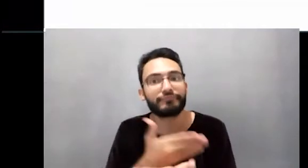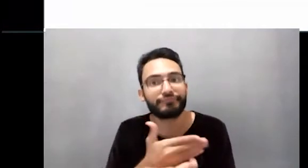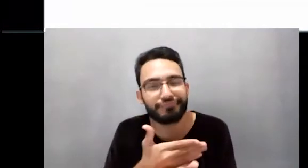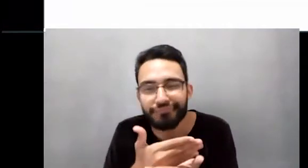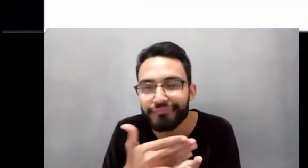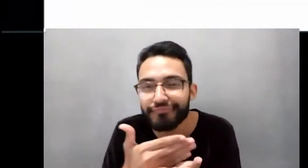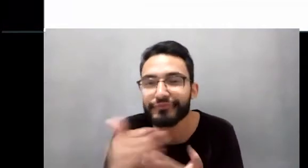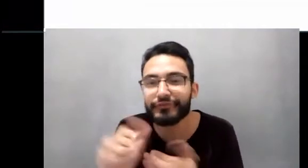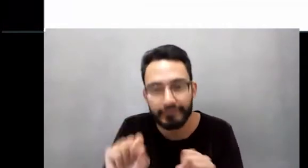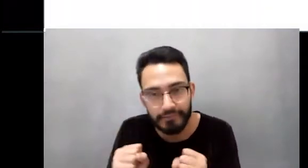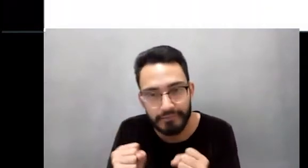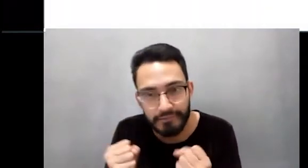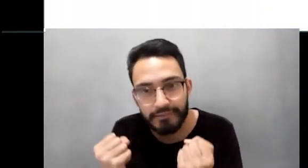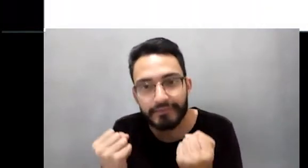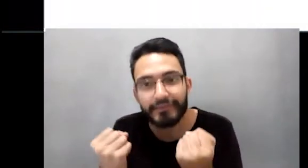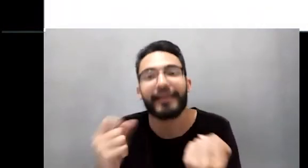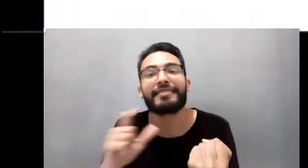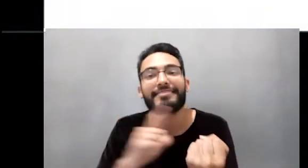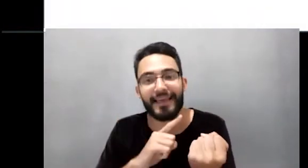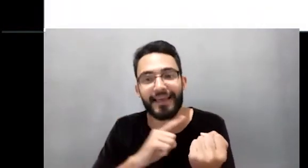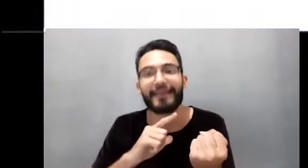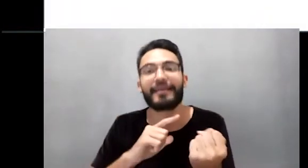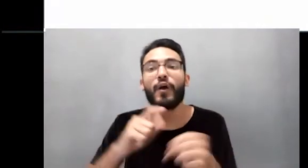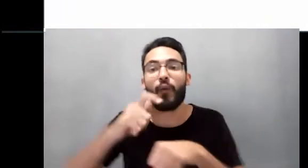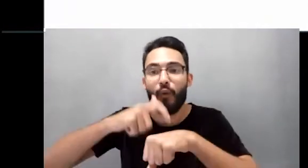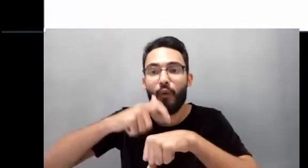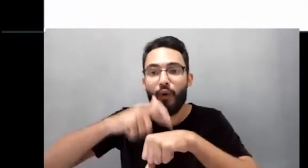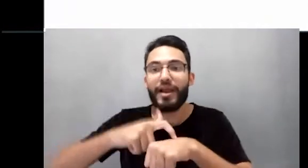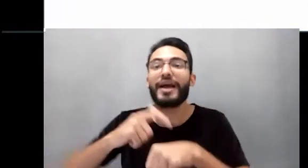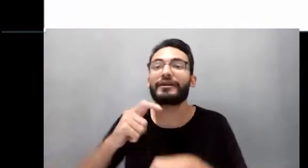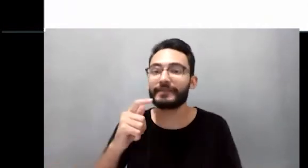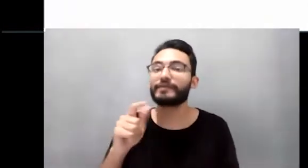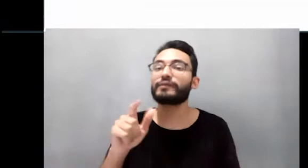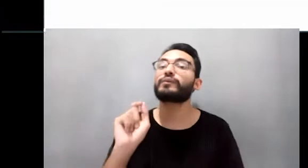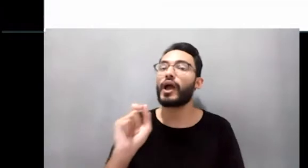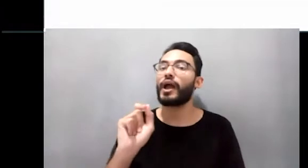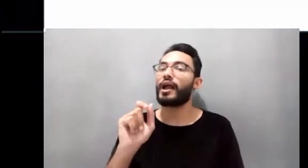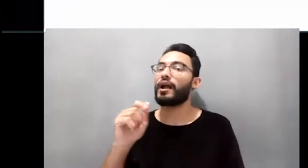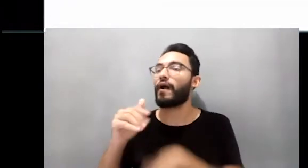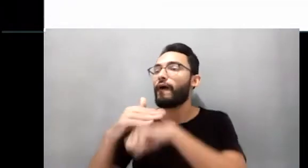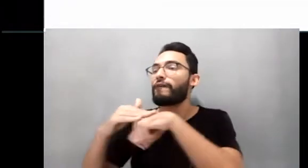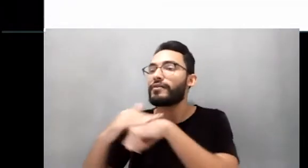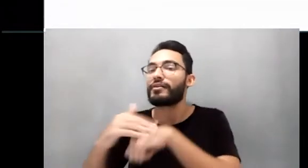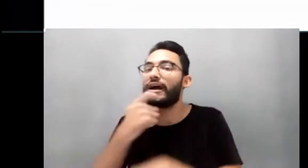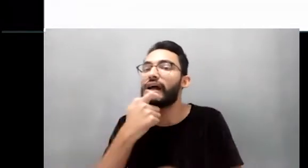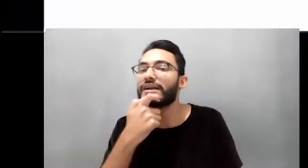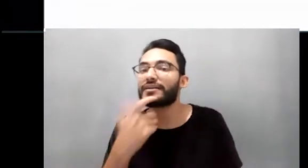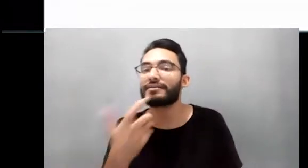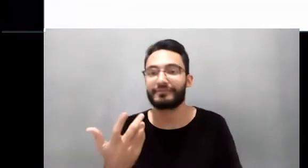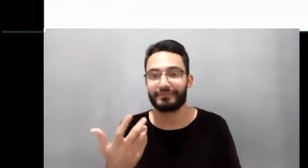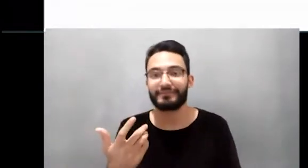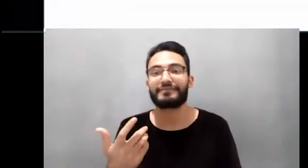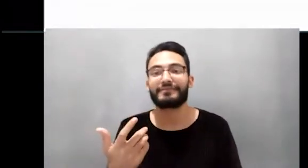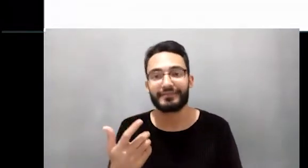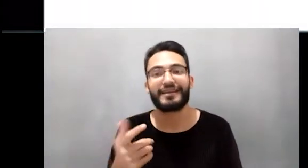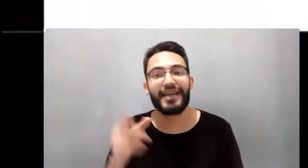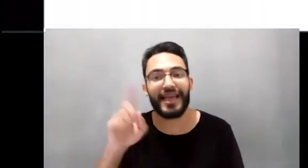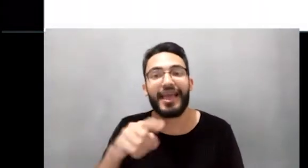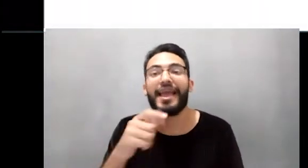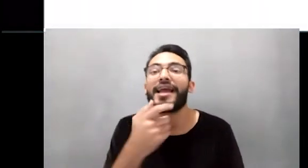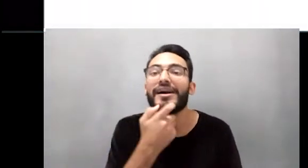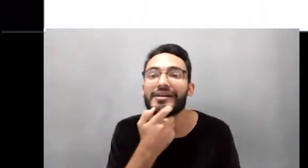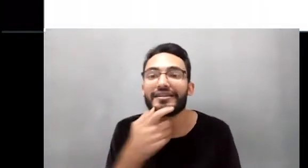pessoas acertam um horário só para falar o inglês, né? O chamado English Zone, English Time